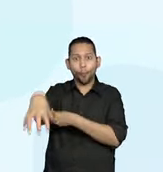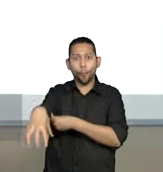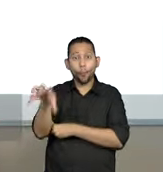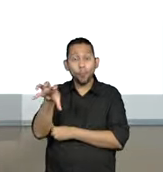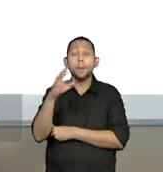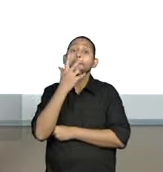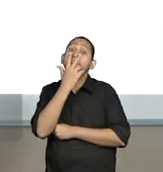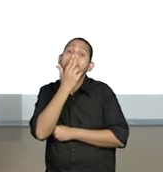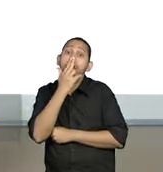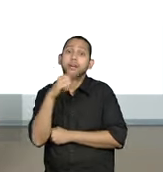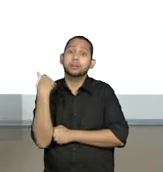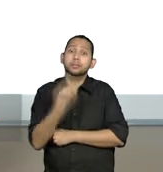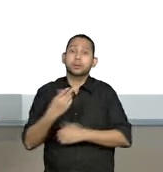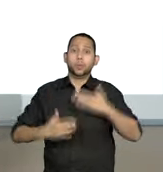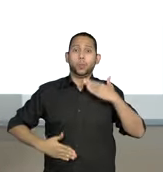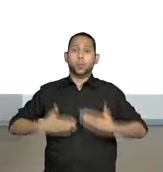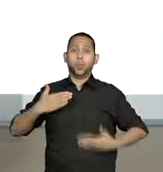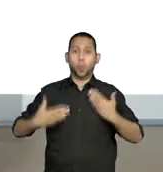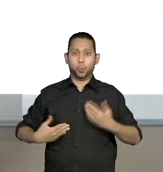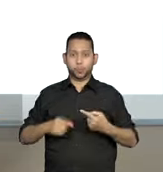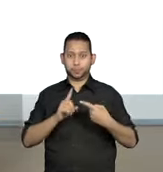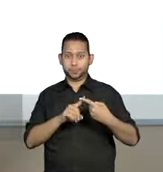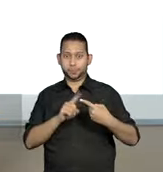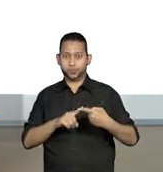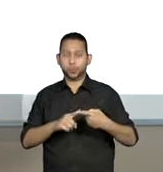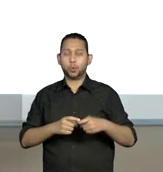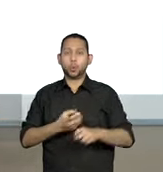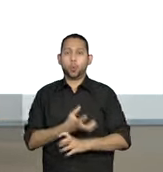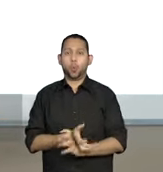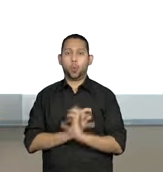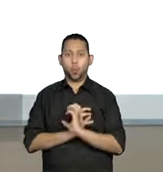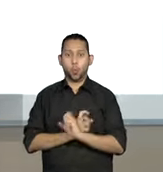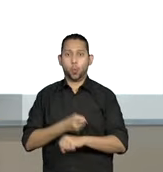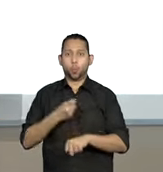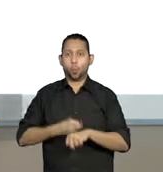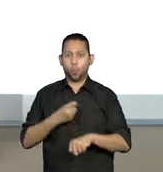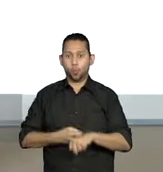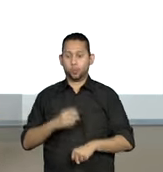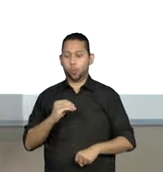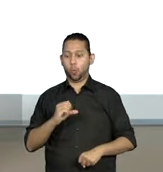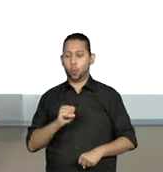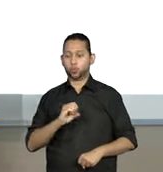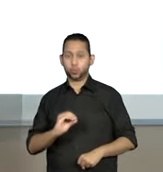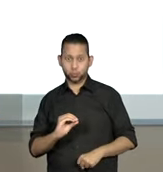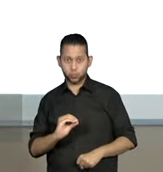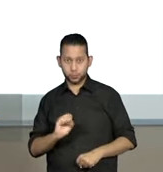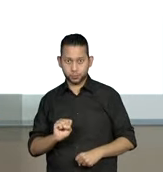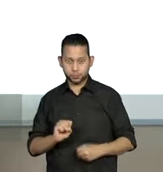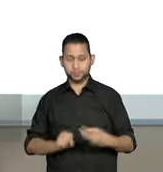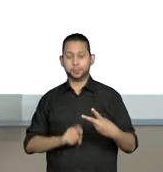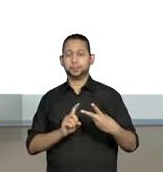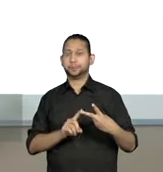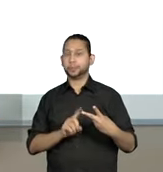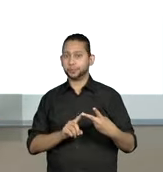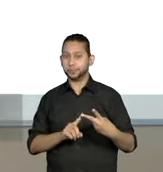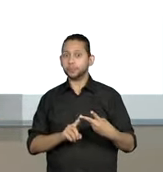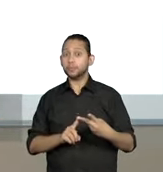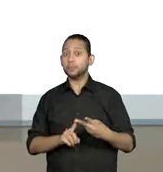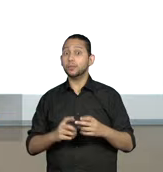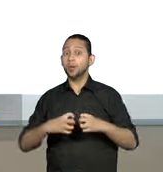dos músculos e das articulações. Lá no finalzinho dessa aula, a gente